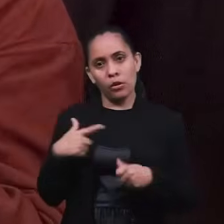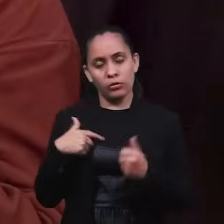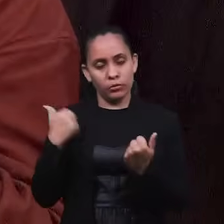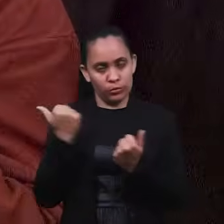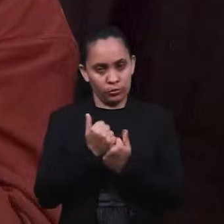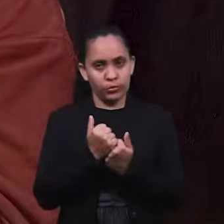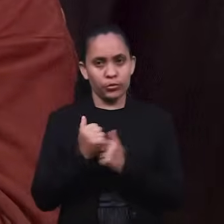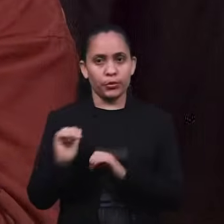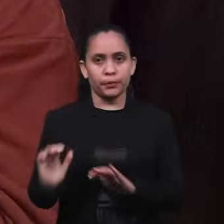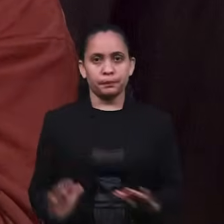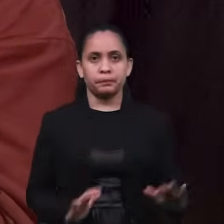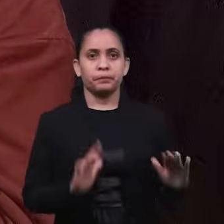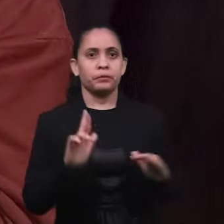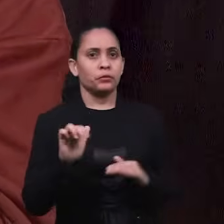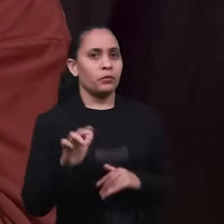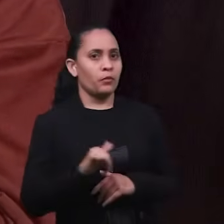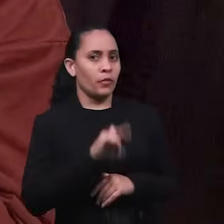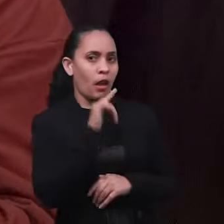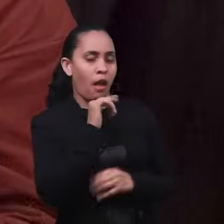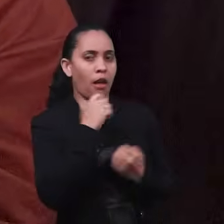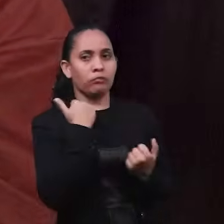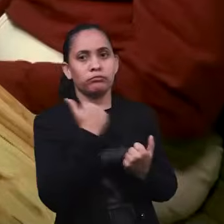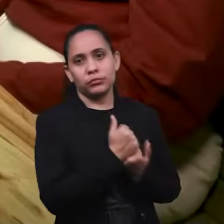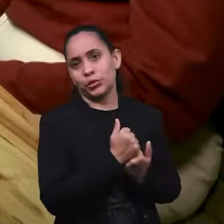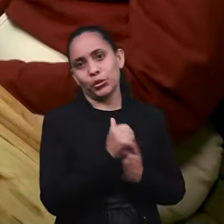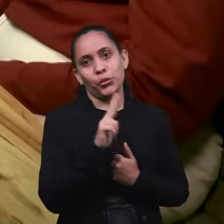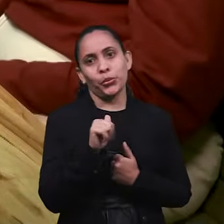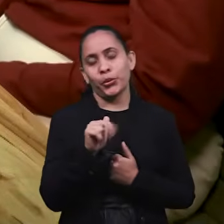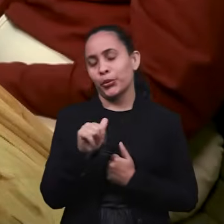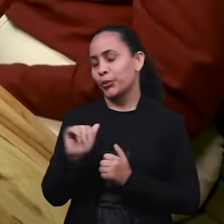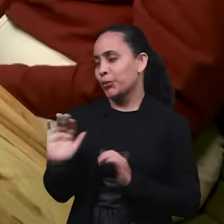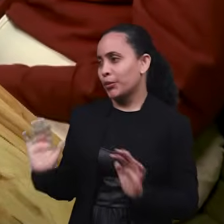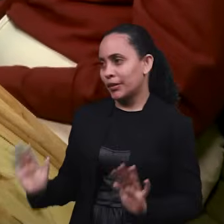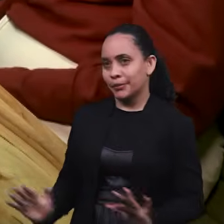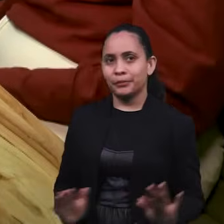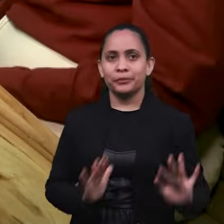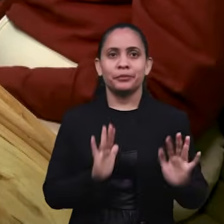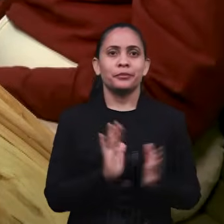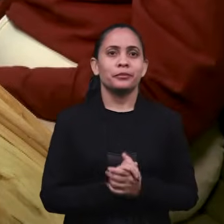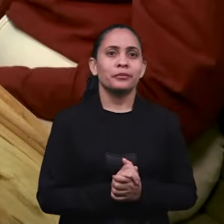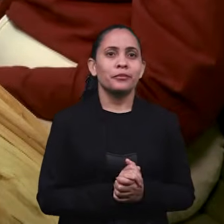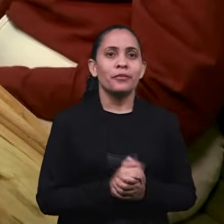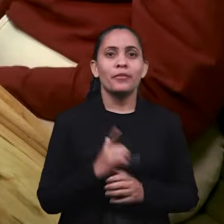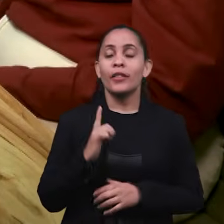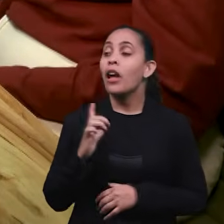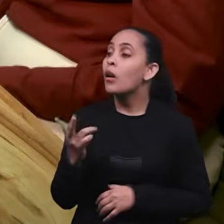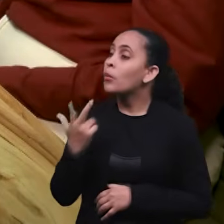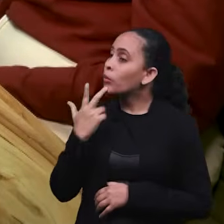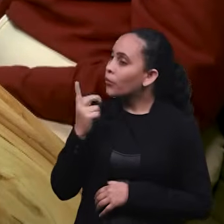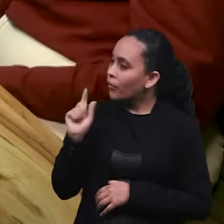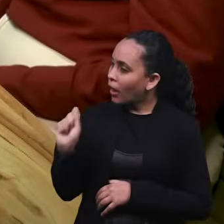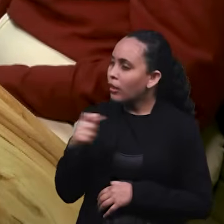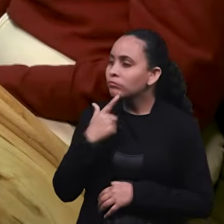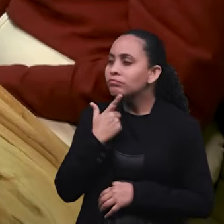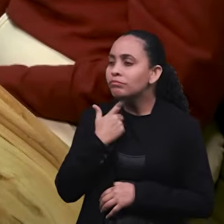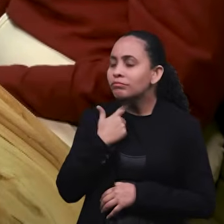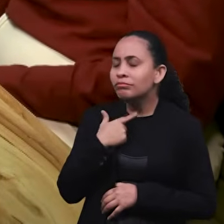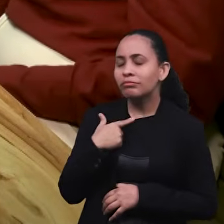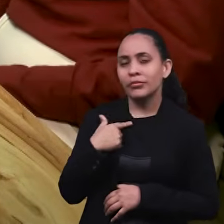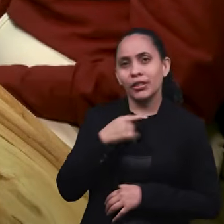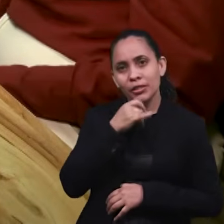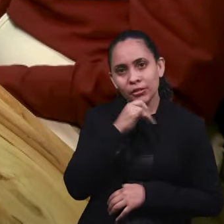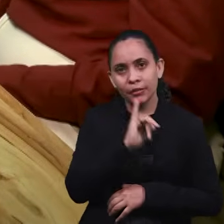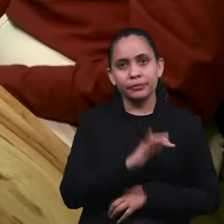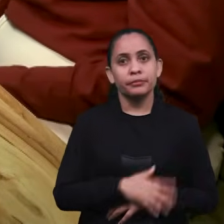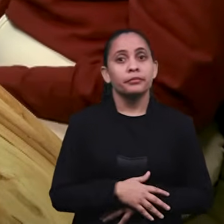chá, mas nunca pela água. De maneira nenhuma. De maneira nenhuma. Muito bom. Tem mais alguma coisa que você deseja falar